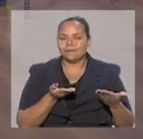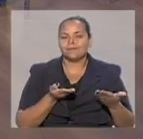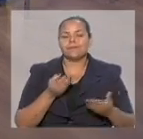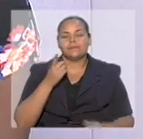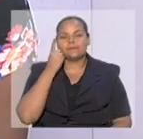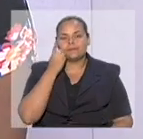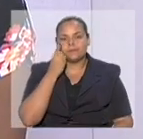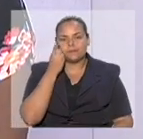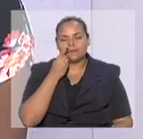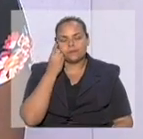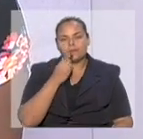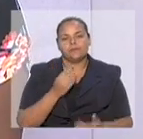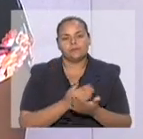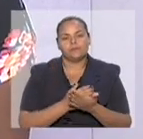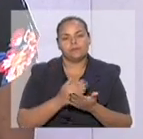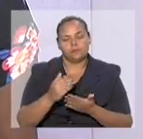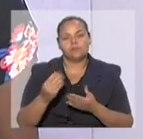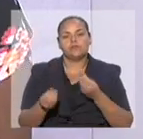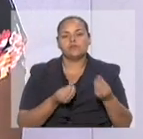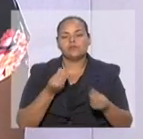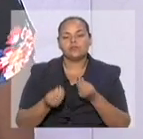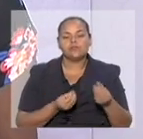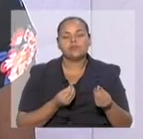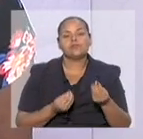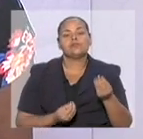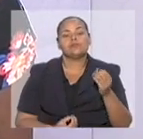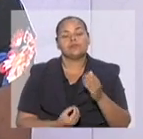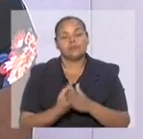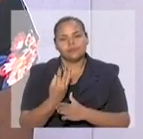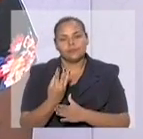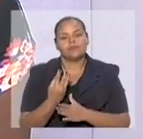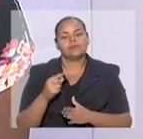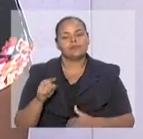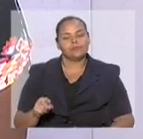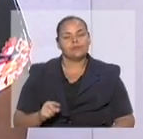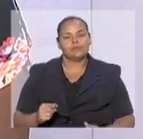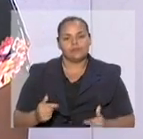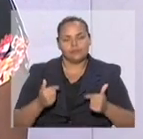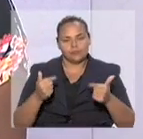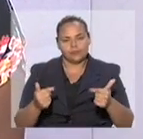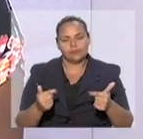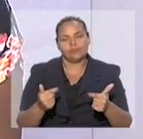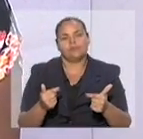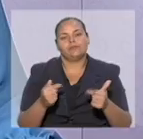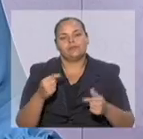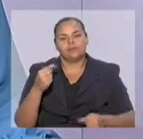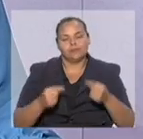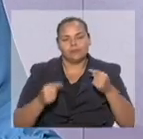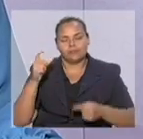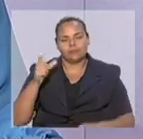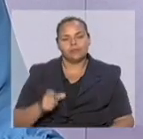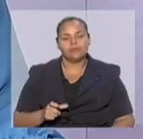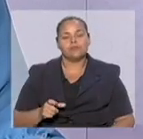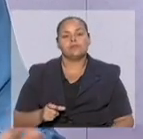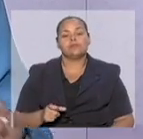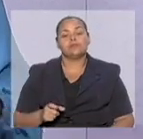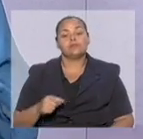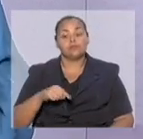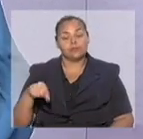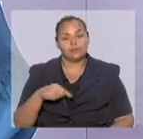Mulher. Deputada, para iniciar aqui, como é que surgiu a ideia de criar essa frente parlamentar? Olha, a